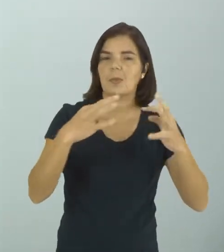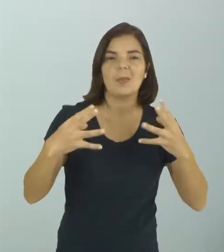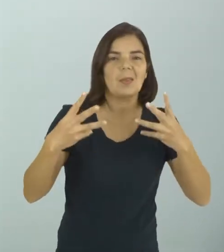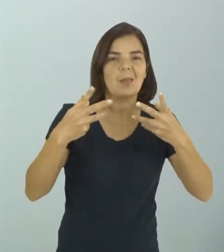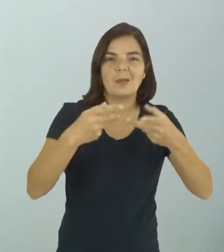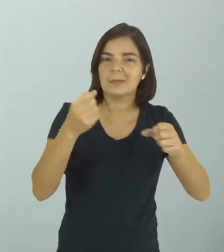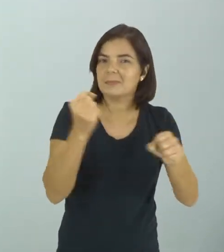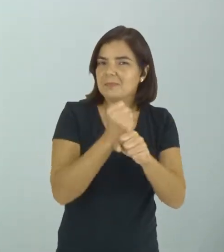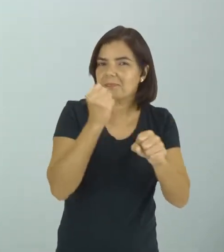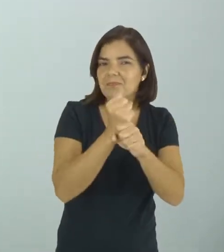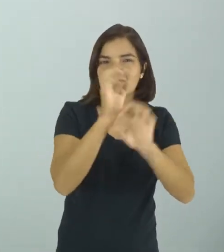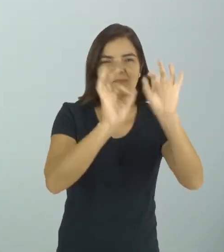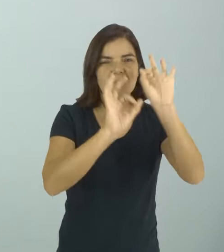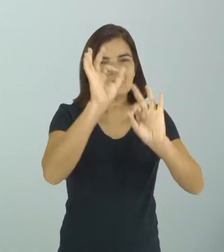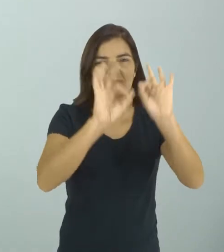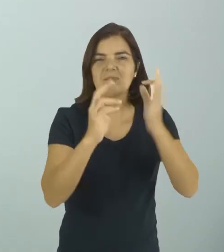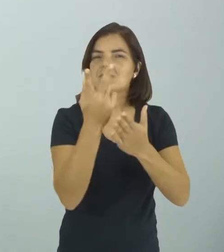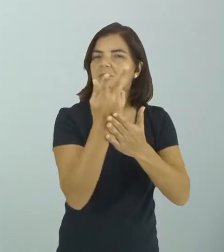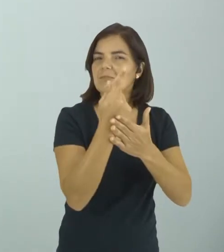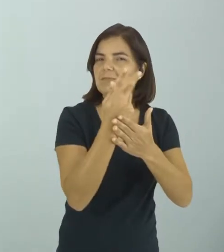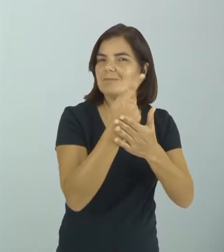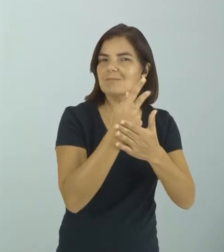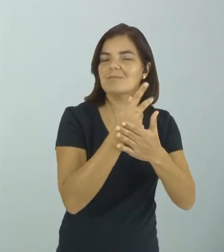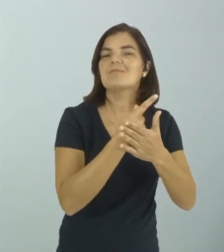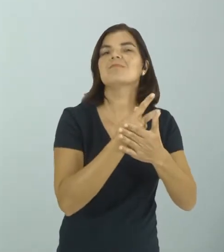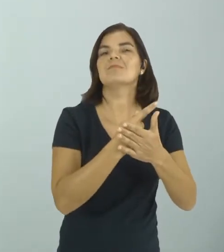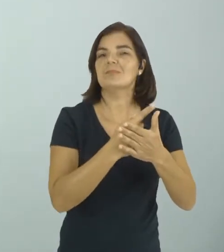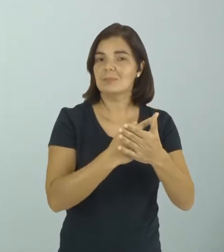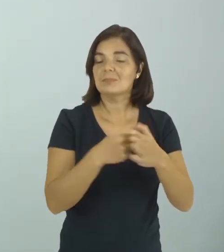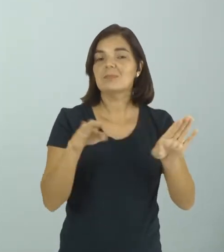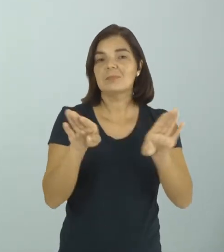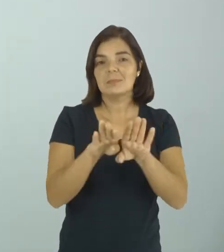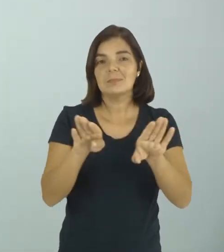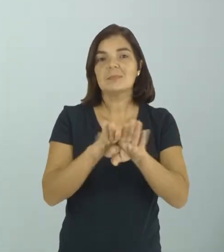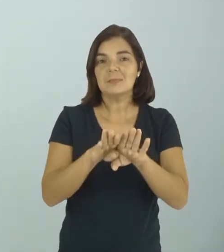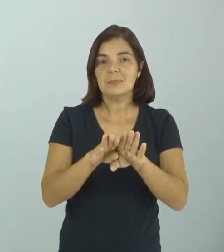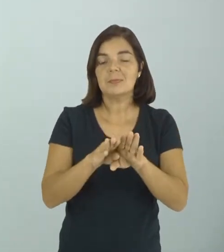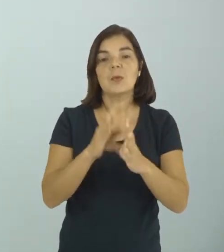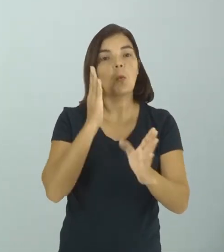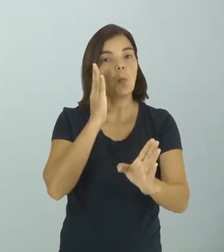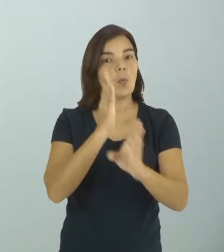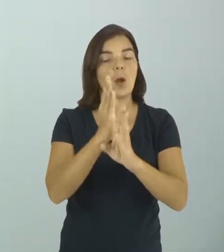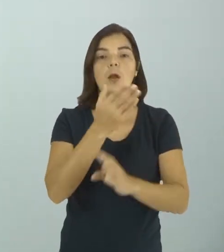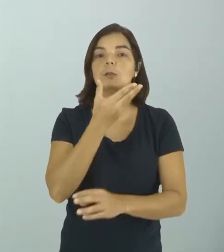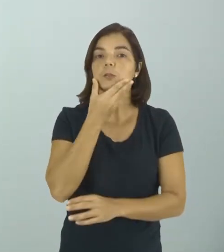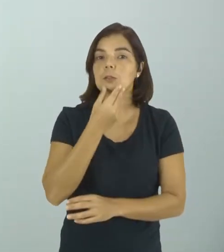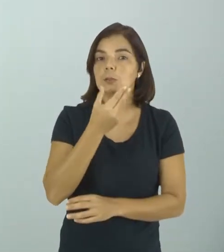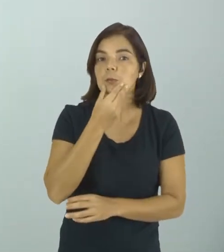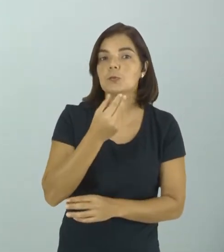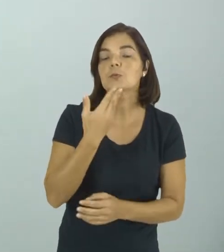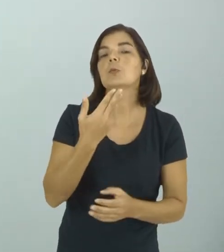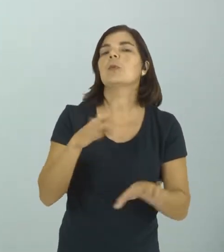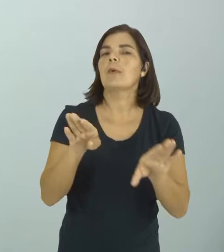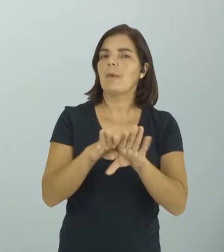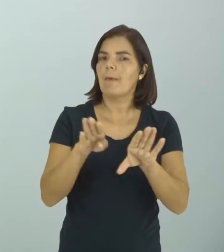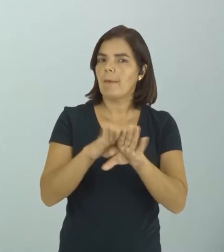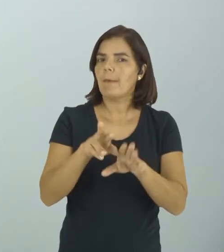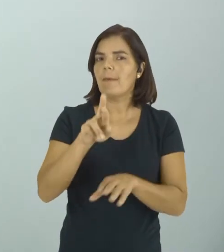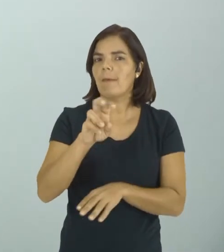todas temos pinturas, obras de artes, devido a esses pintores renascentistas, porque eles eram